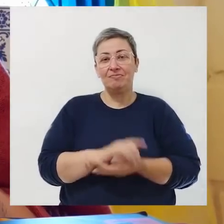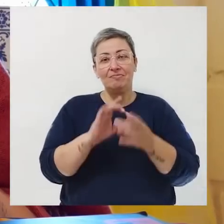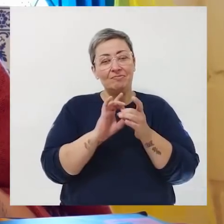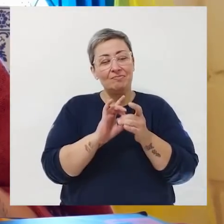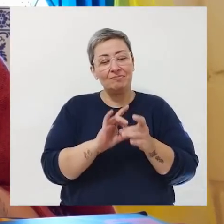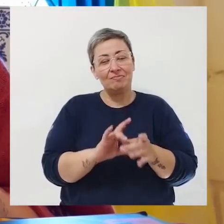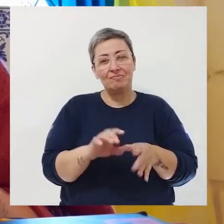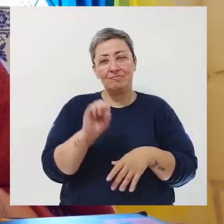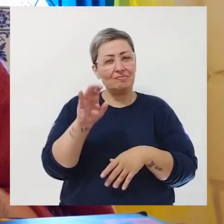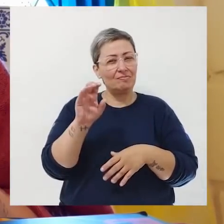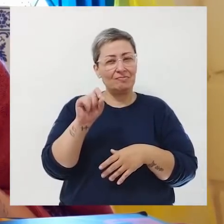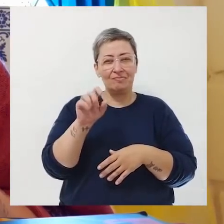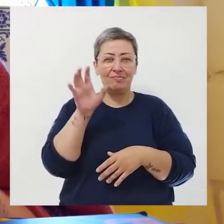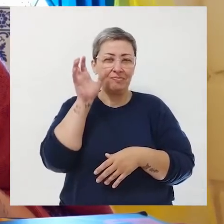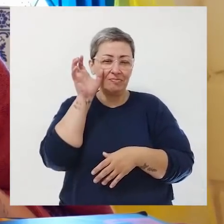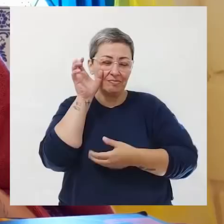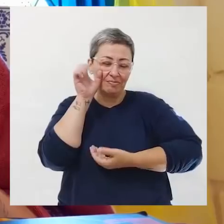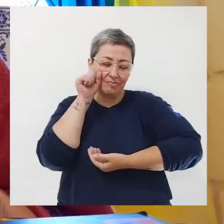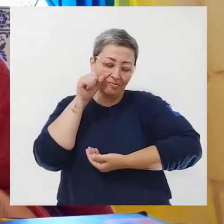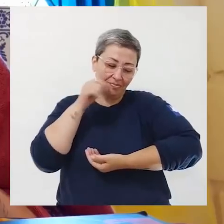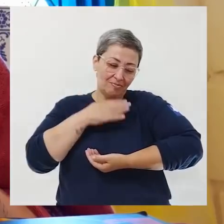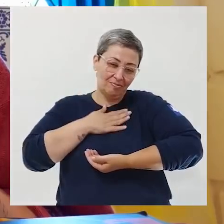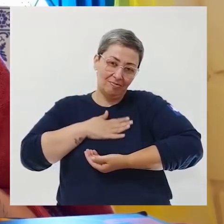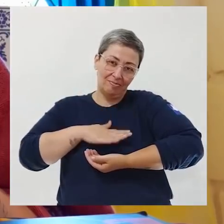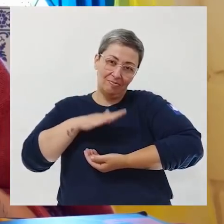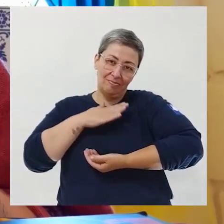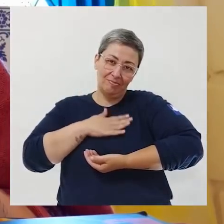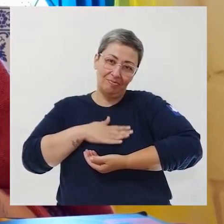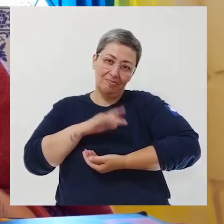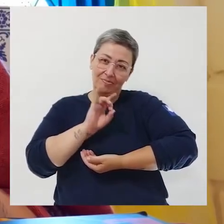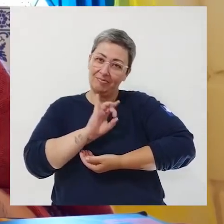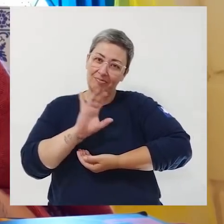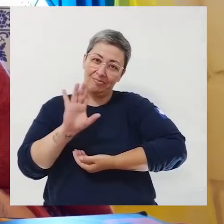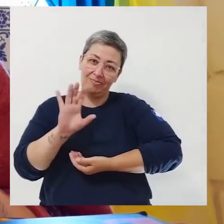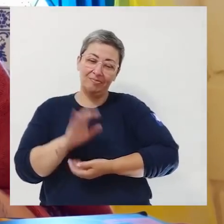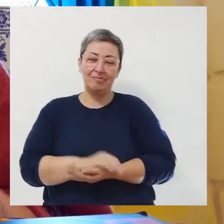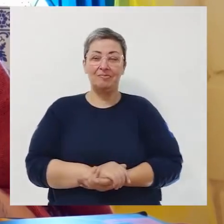sossegada. Deixa essa criança dormir sono